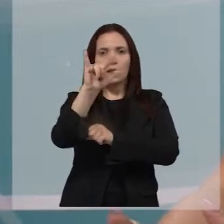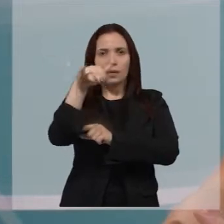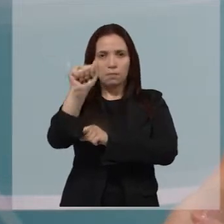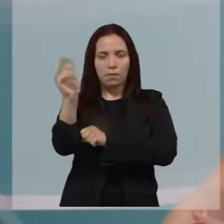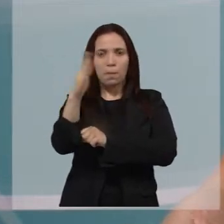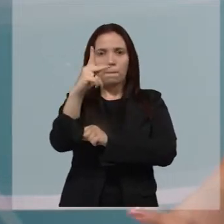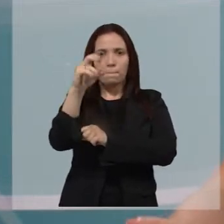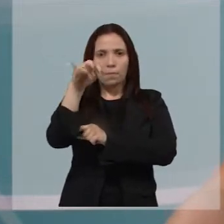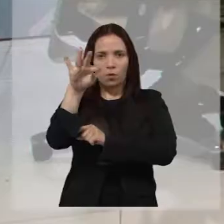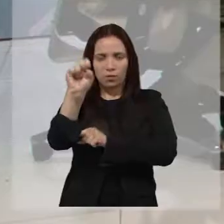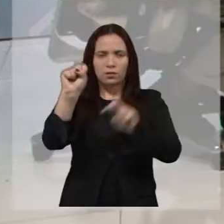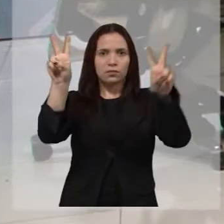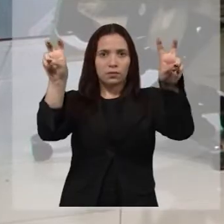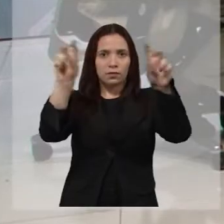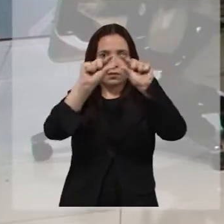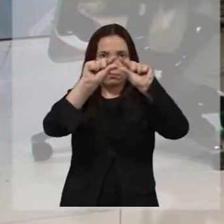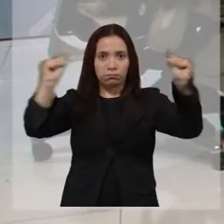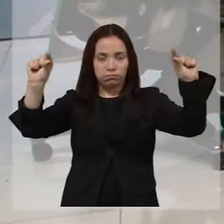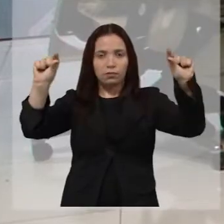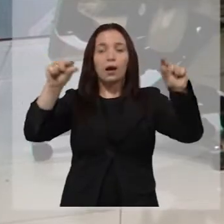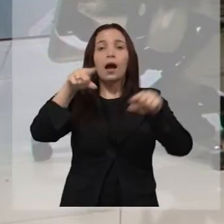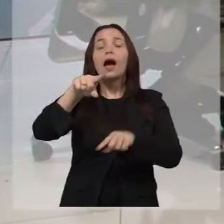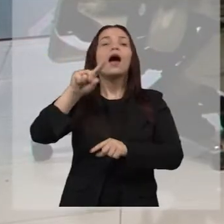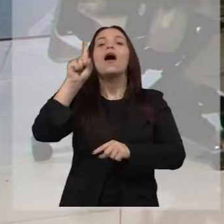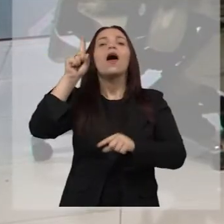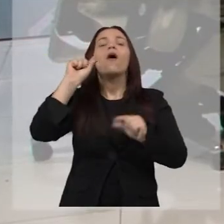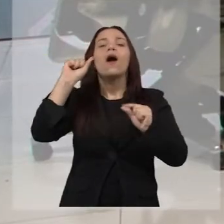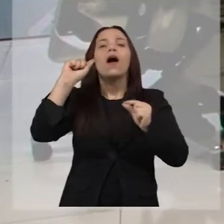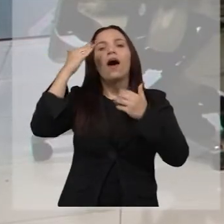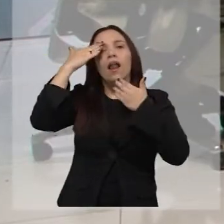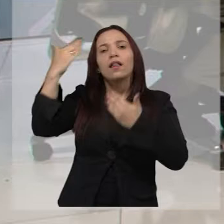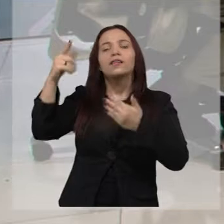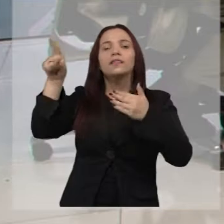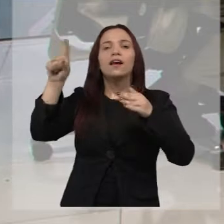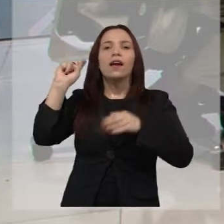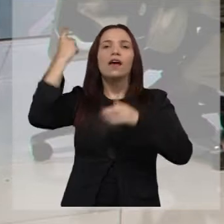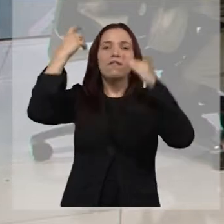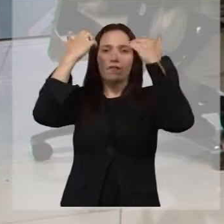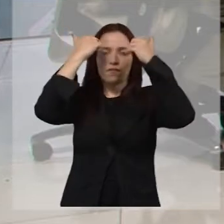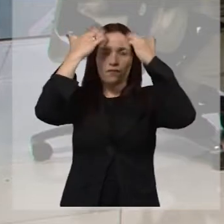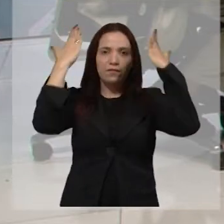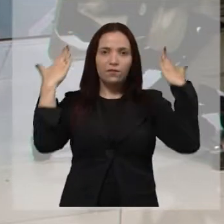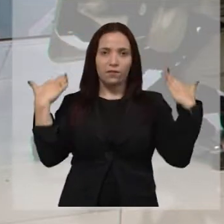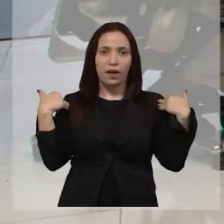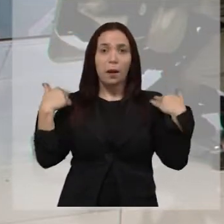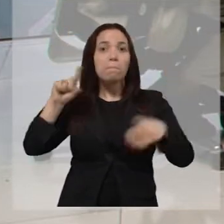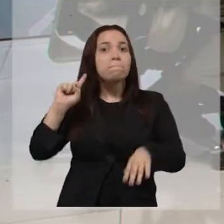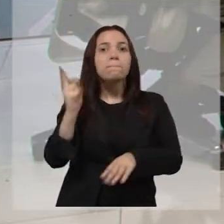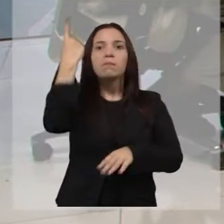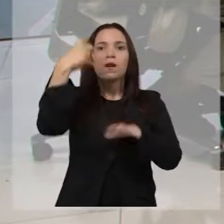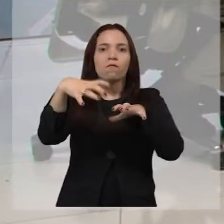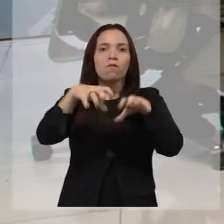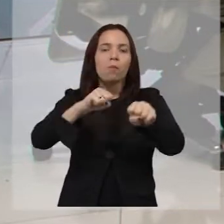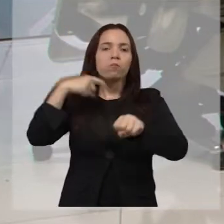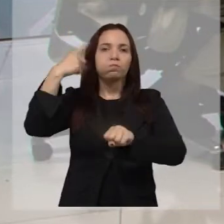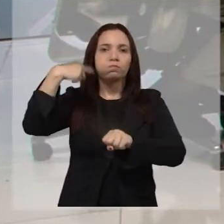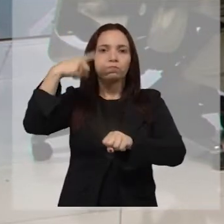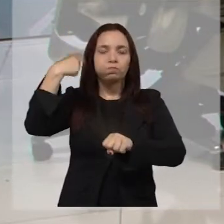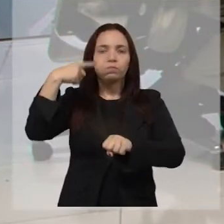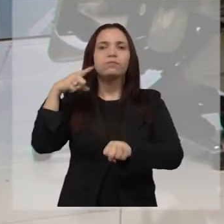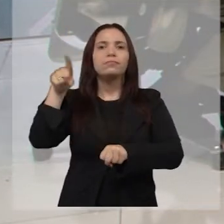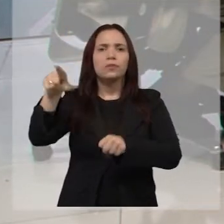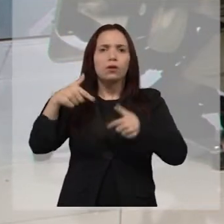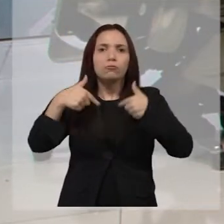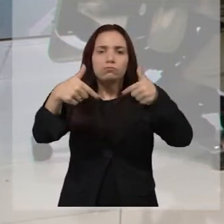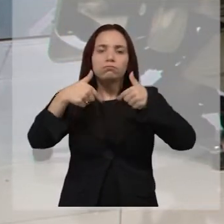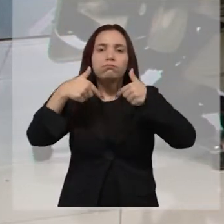formou-se em advogou, Direito, né? Isso. Foi a primeira freira formada em Direito, especializada no Direito Criminal, inclusive. Exatamente. Né? E que teve uma